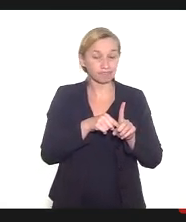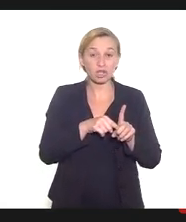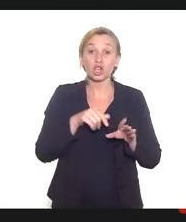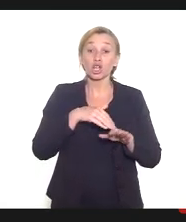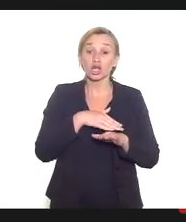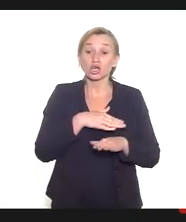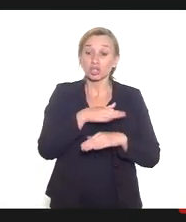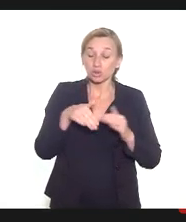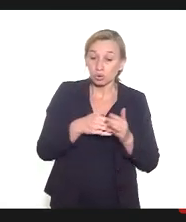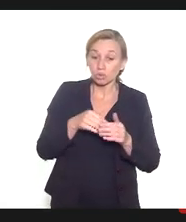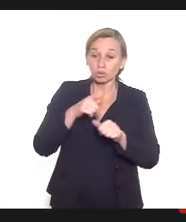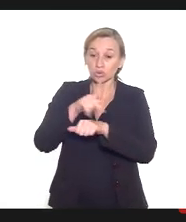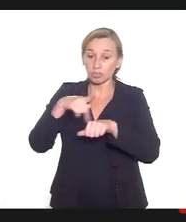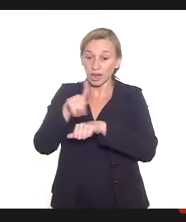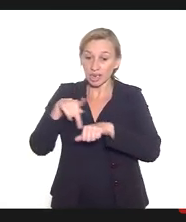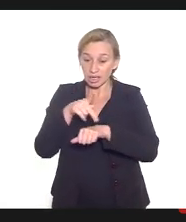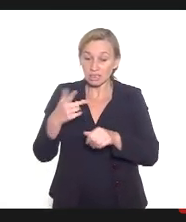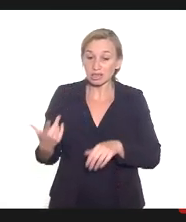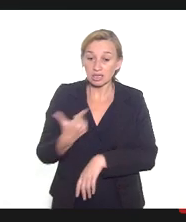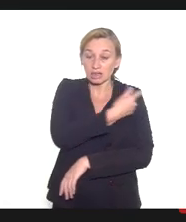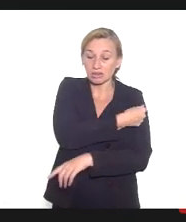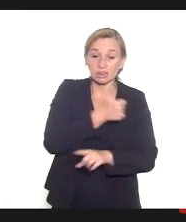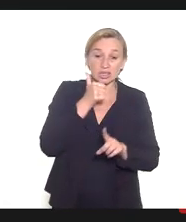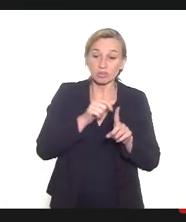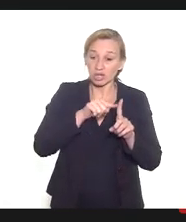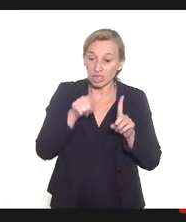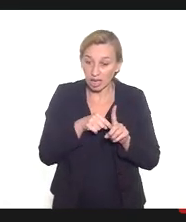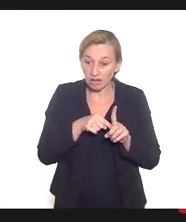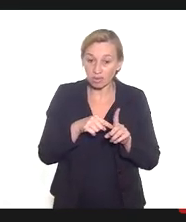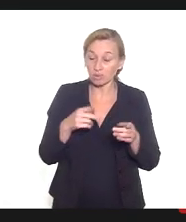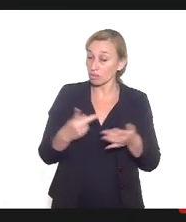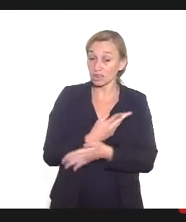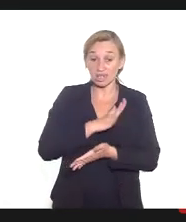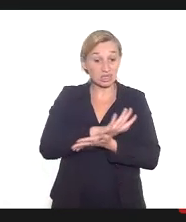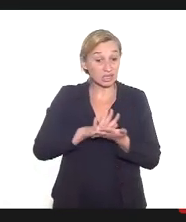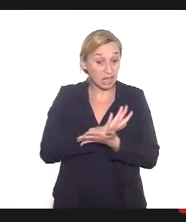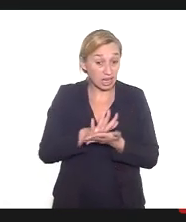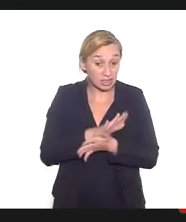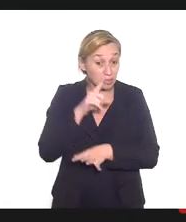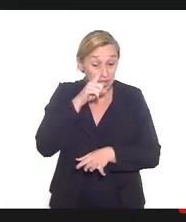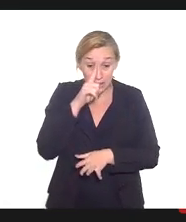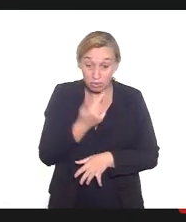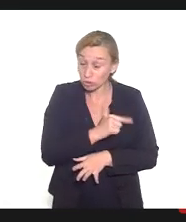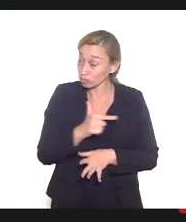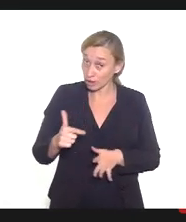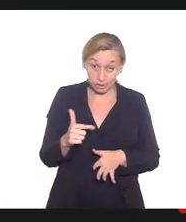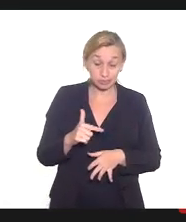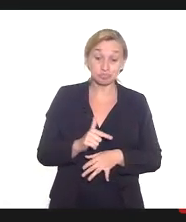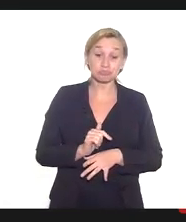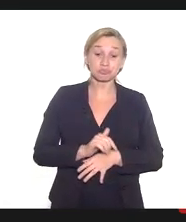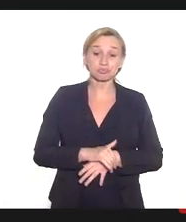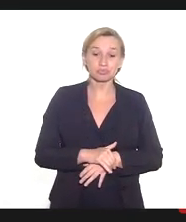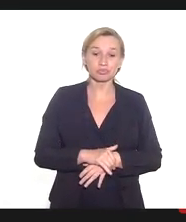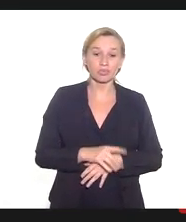quer com essa vacina quer com outras vacinas de Vetor viral que também tem esse risco de